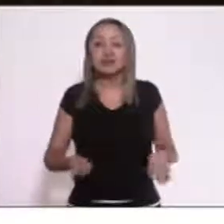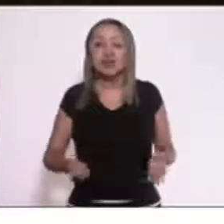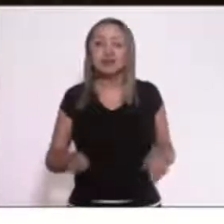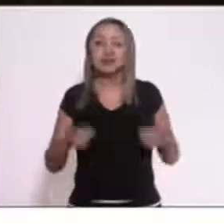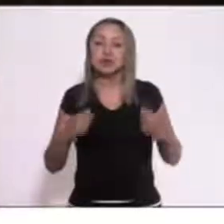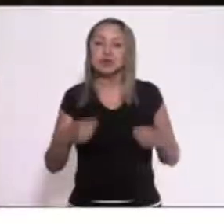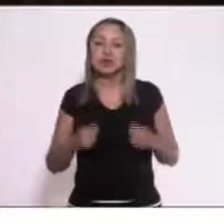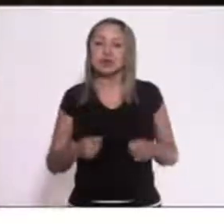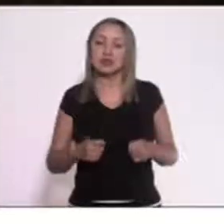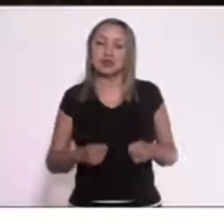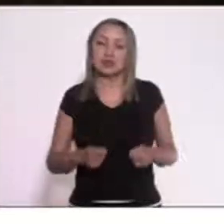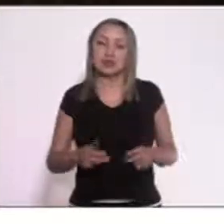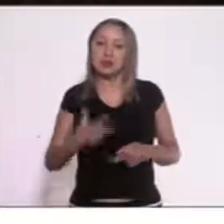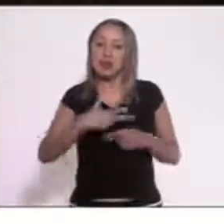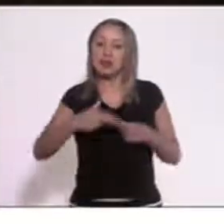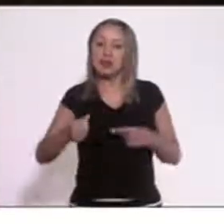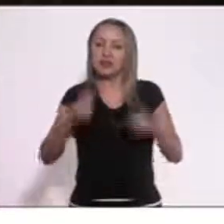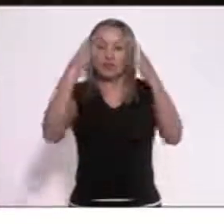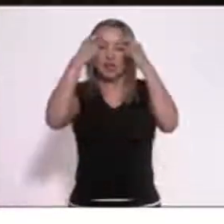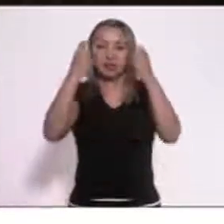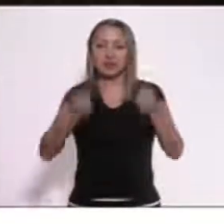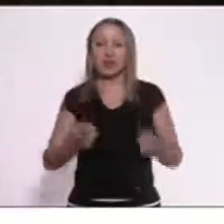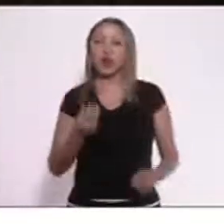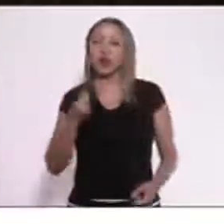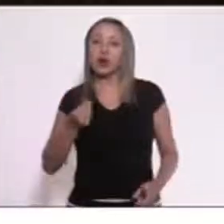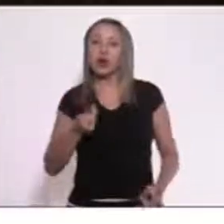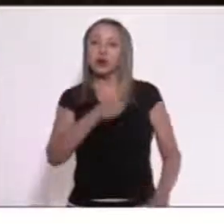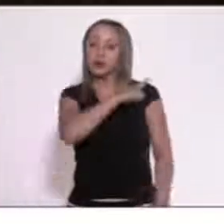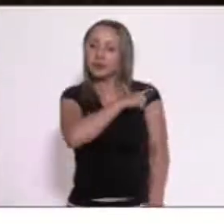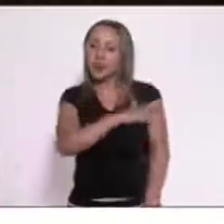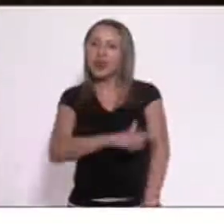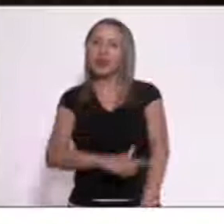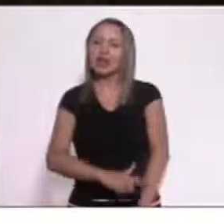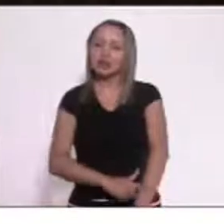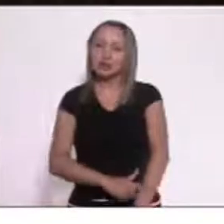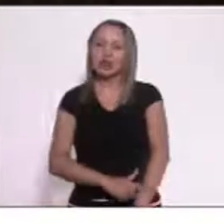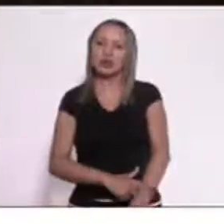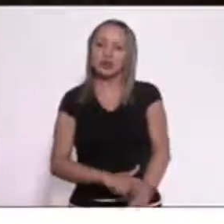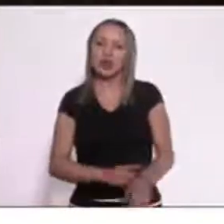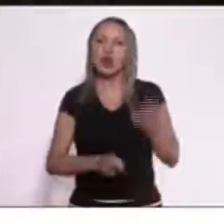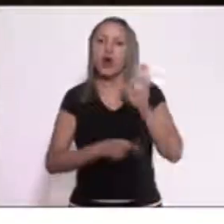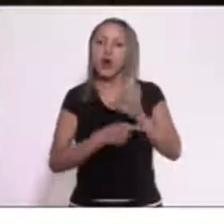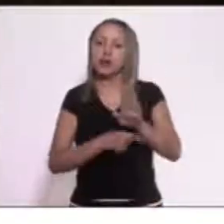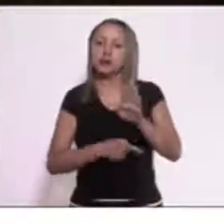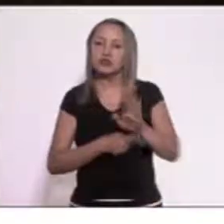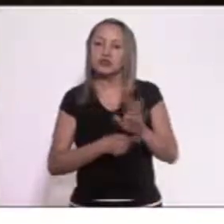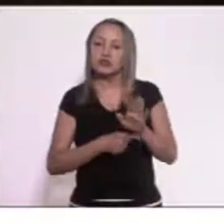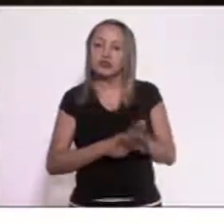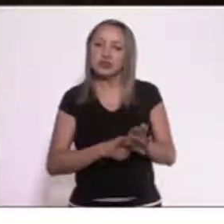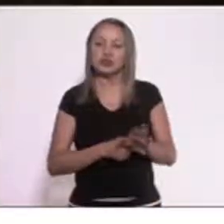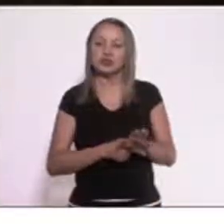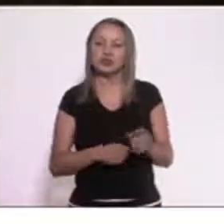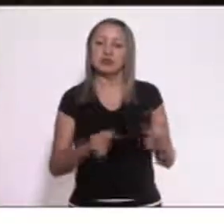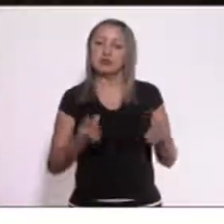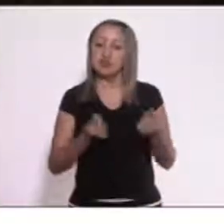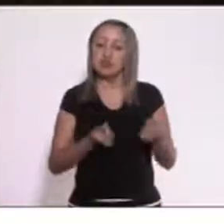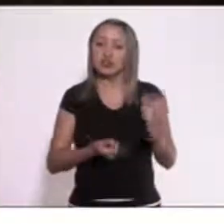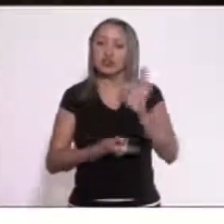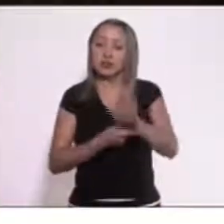forma de combatê-la é exatamente através de um investimento maciço,